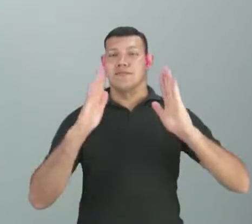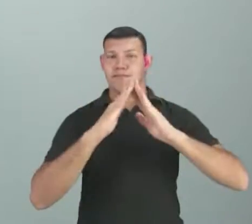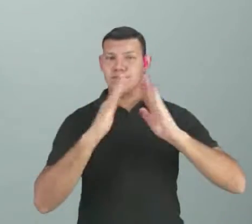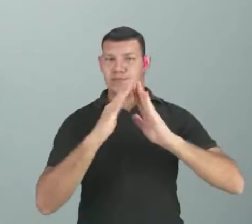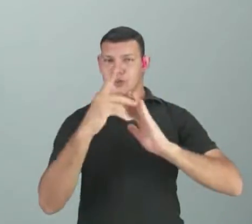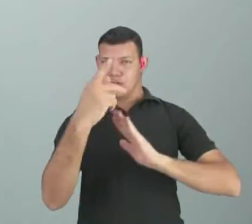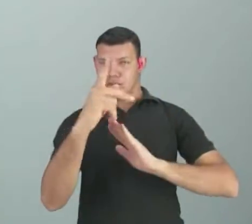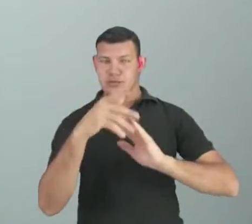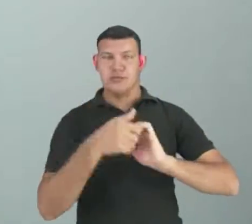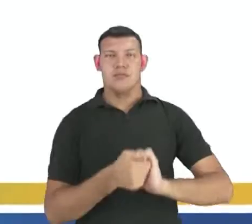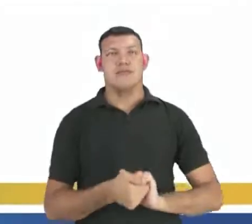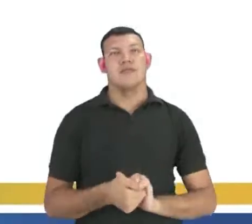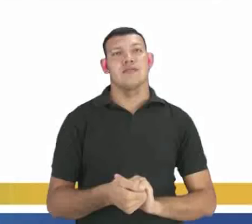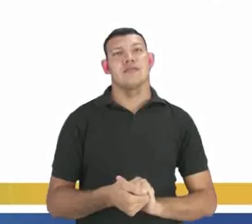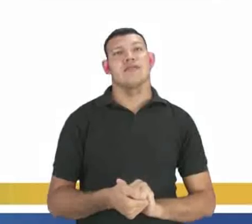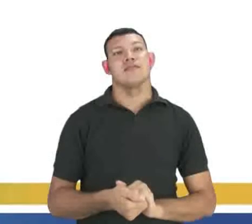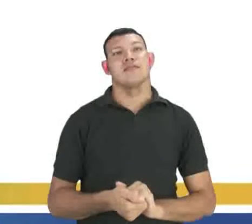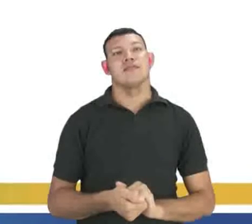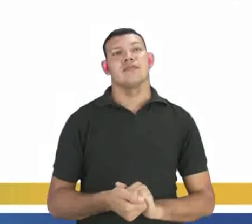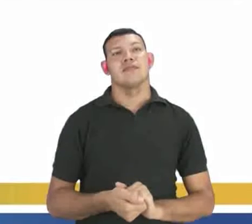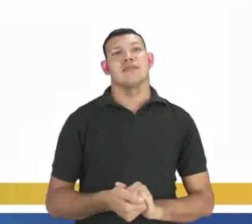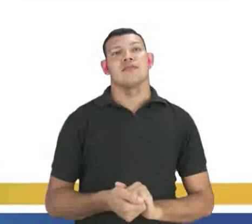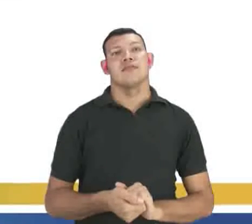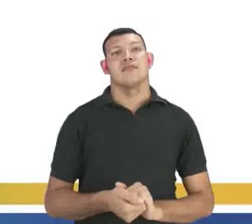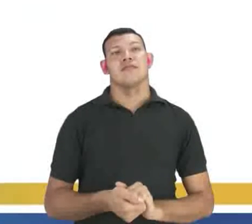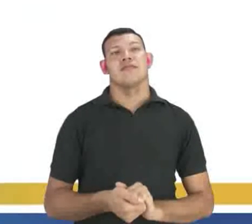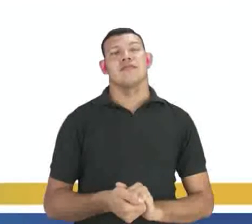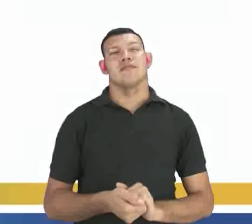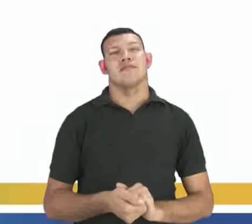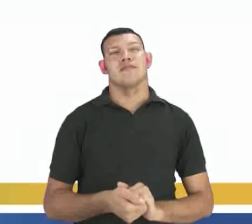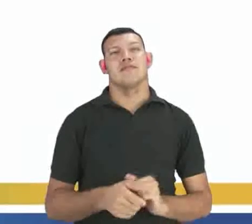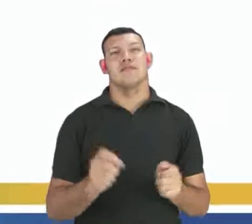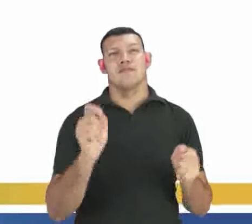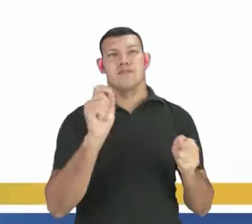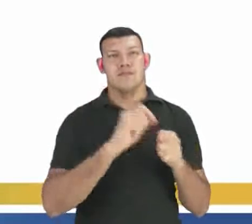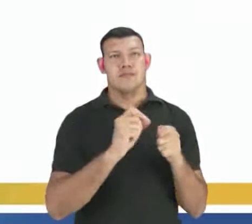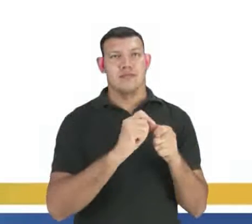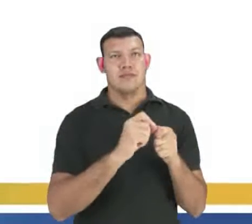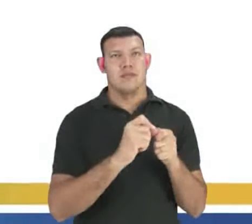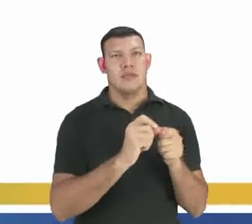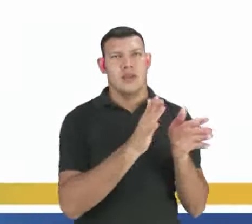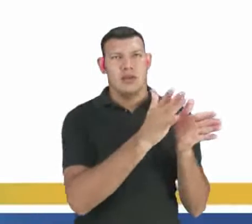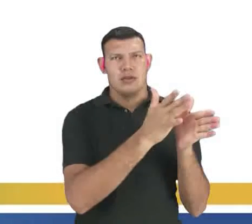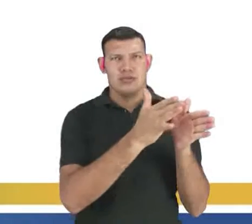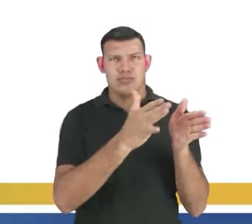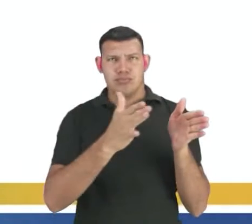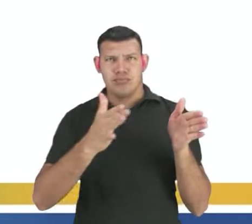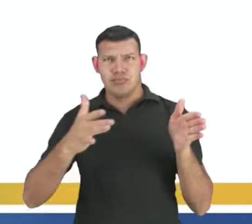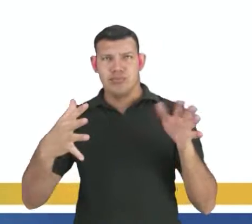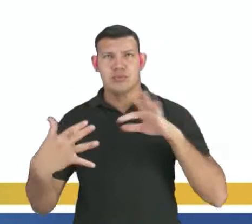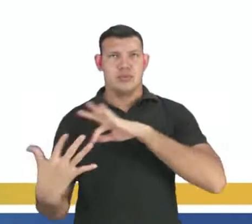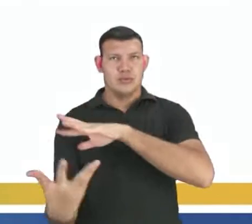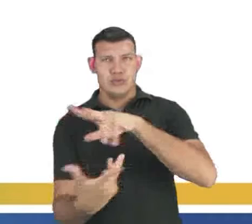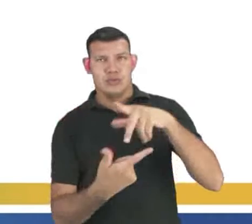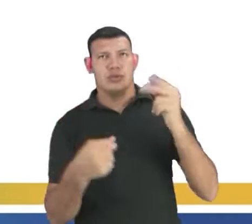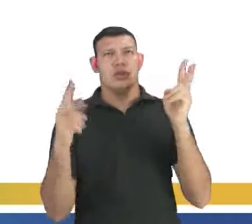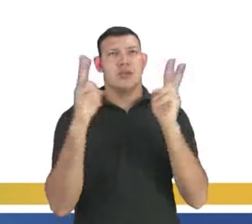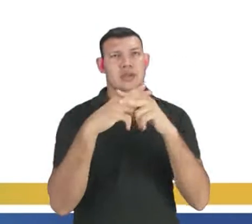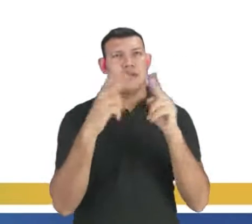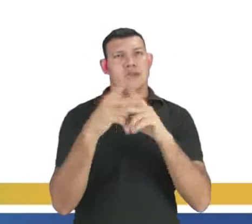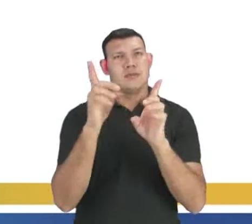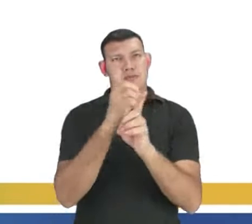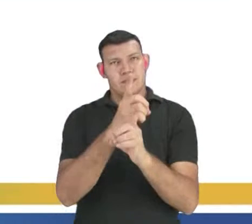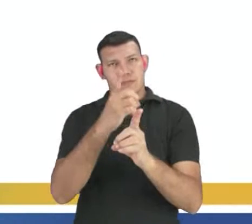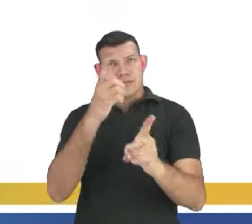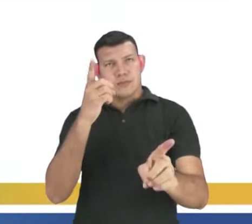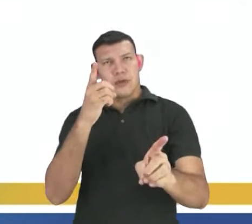e a gente vai ver agora, exercitando. Fazendo uma passagem pelo mundo das lutas e das artes marciais, podemos descobrir que elas